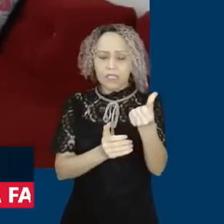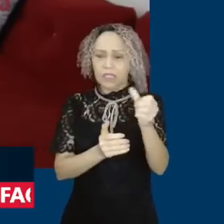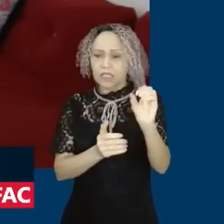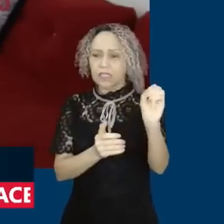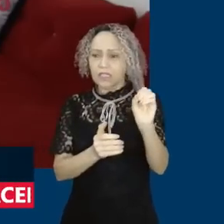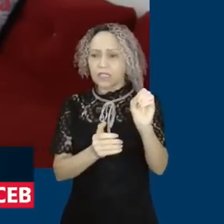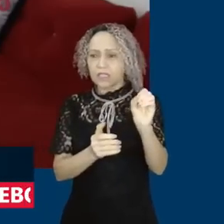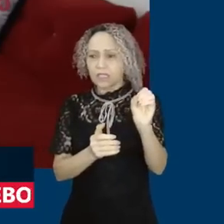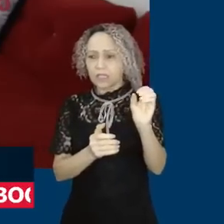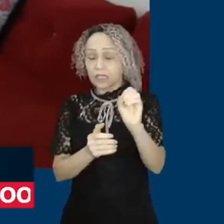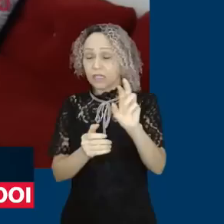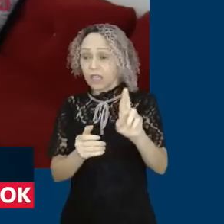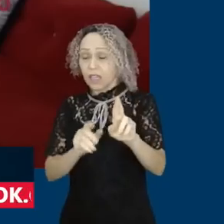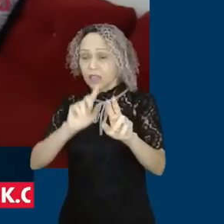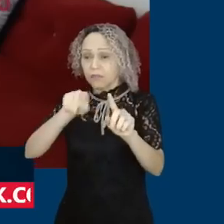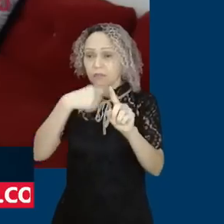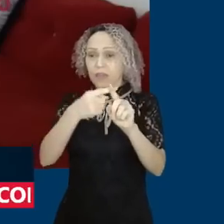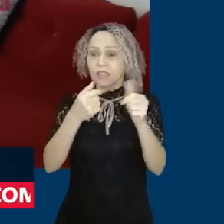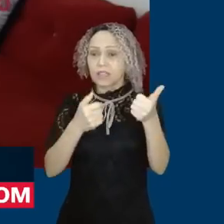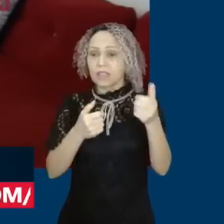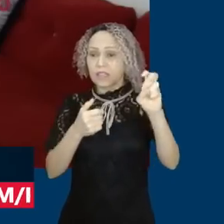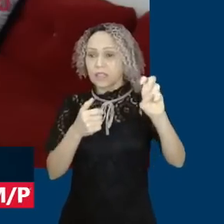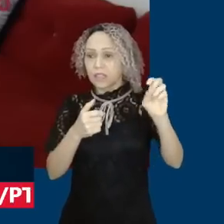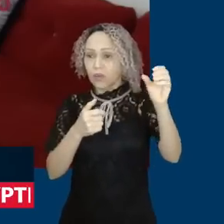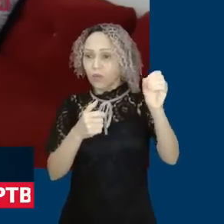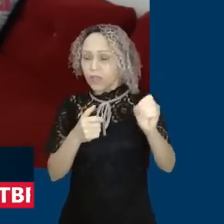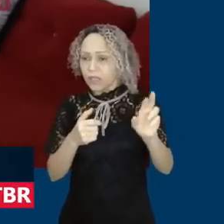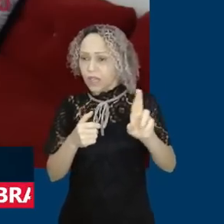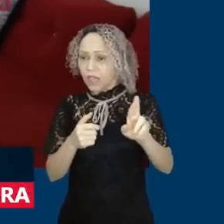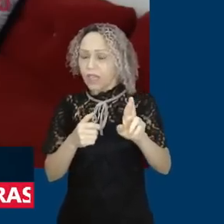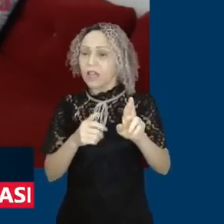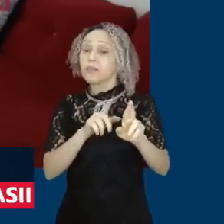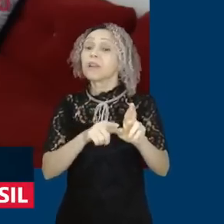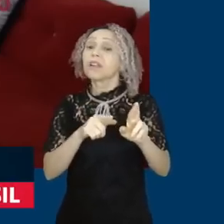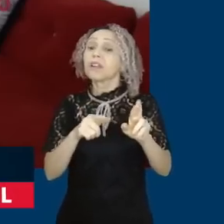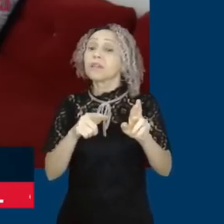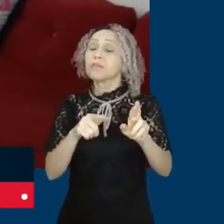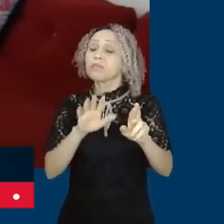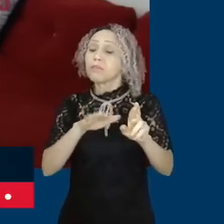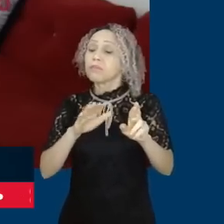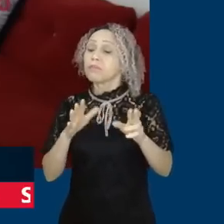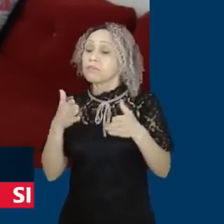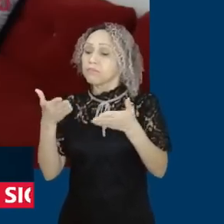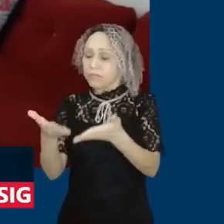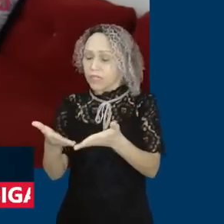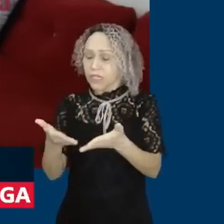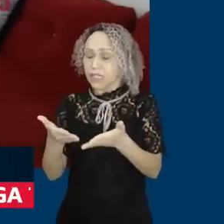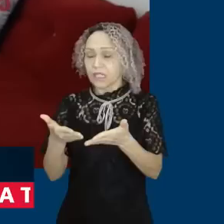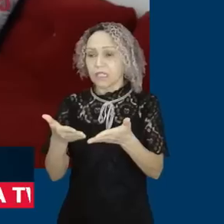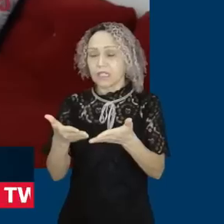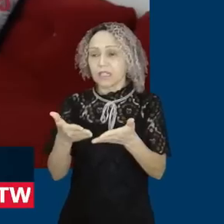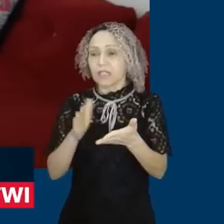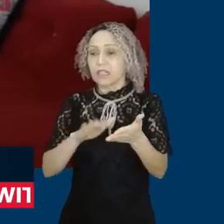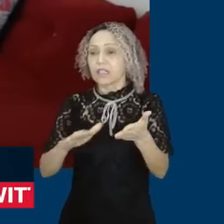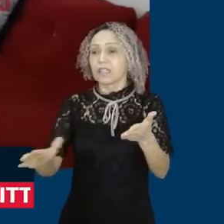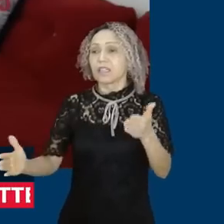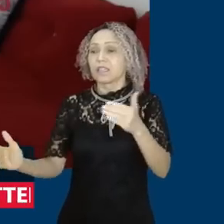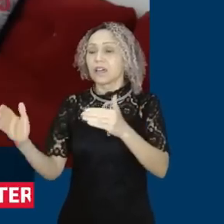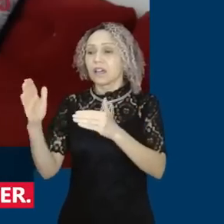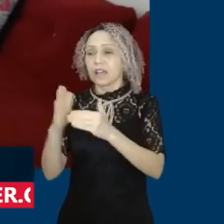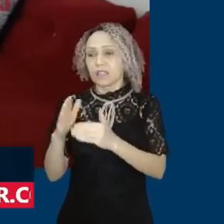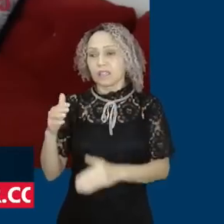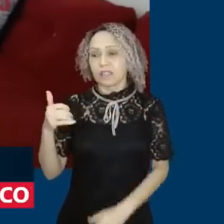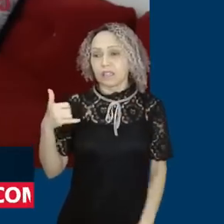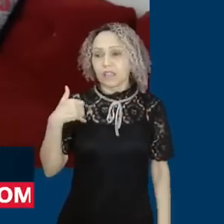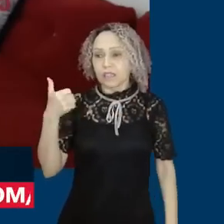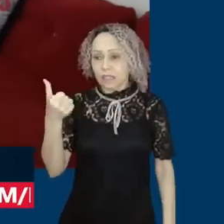mais R$150 por criança de até 6 anos de idade. Além disso, estão previstos 23 bilhões em